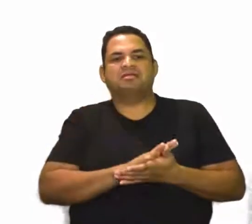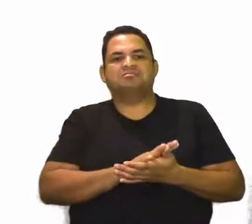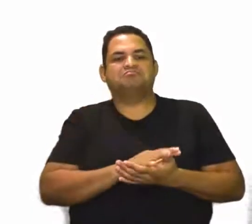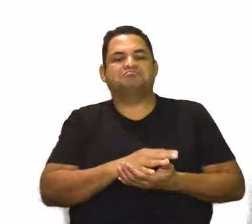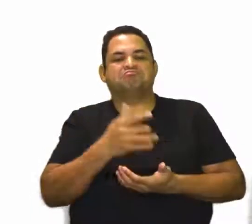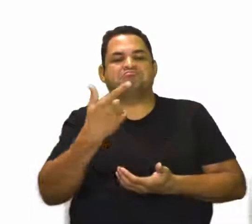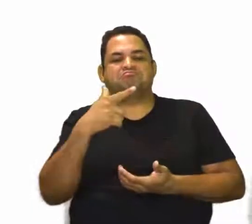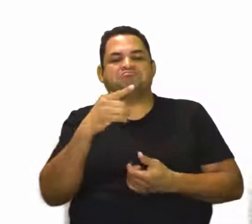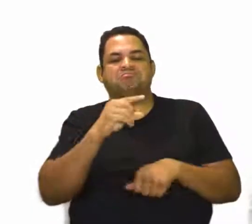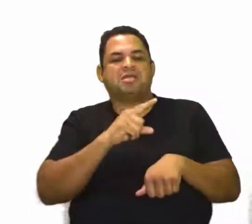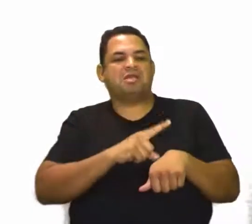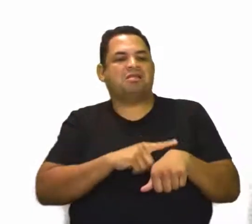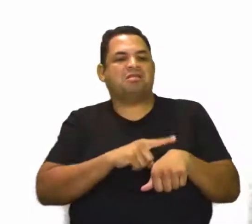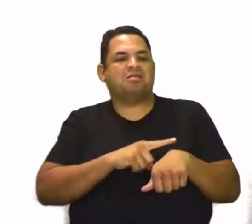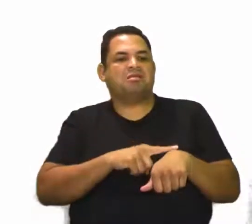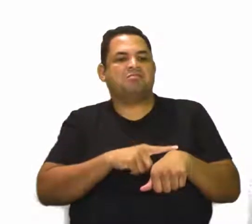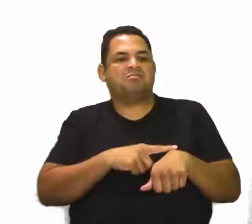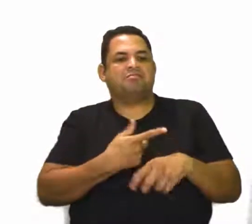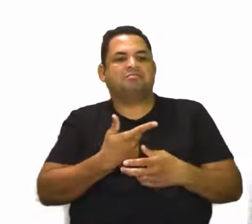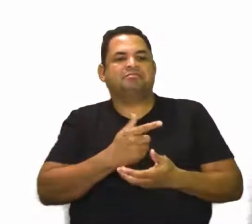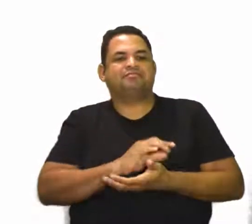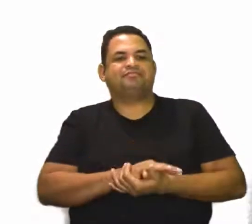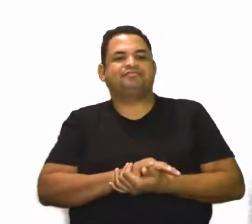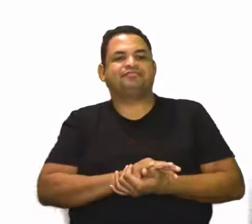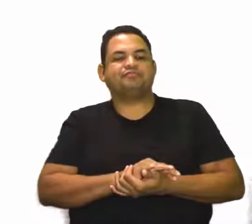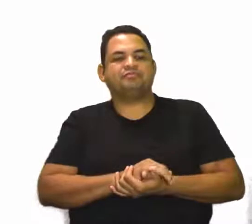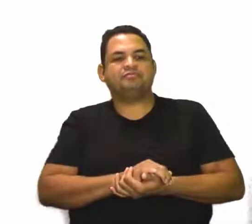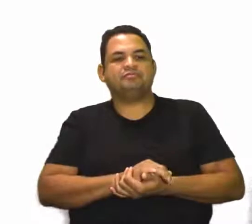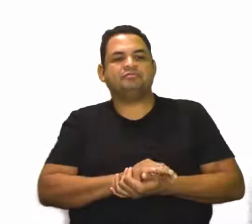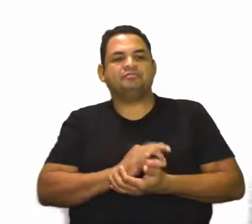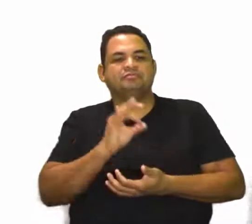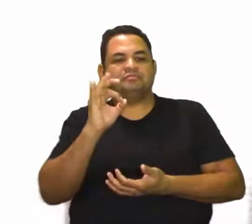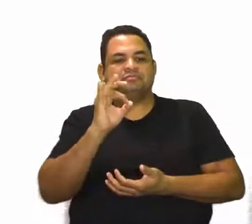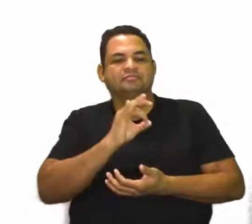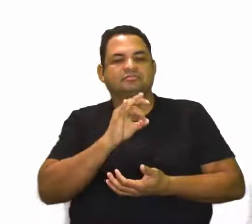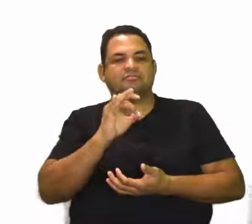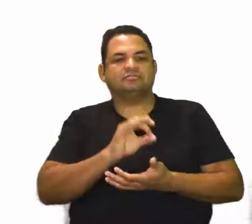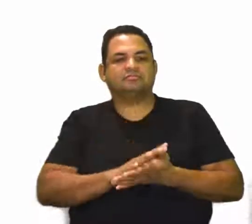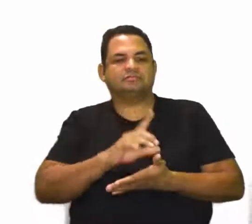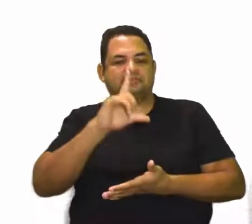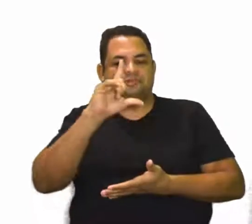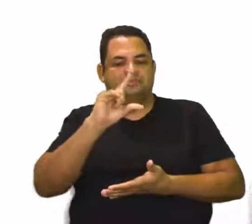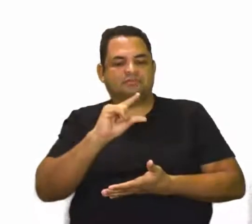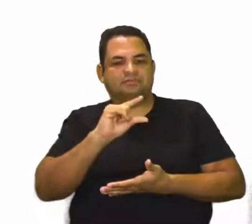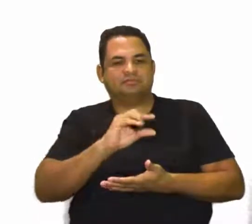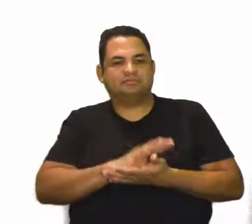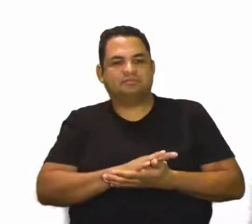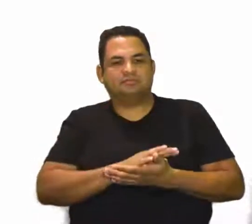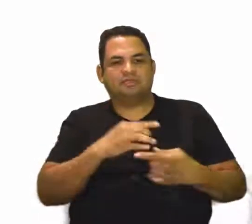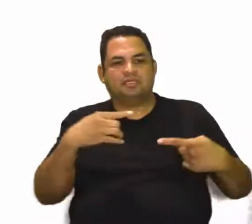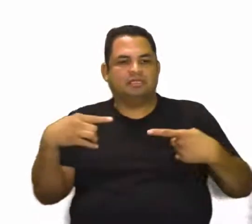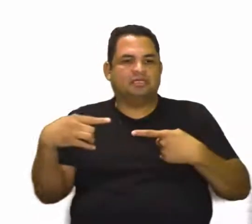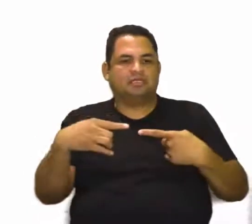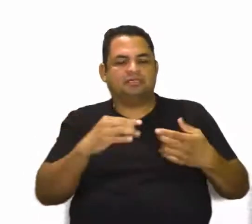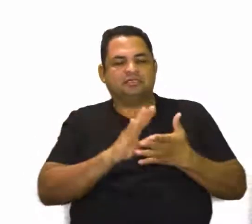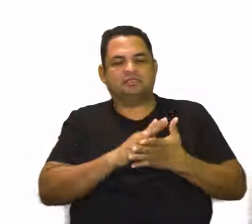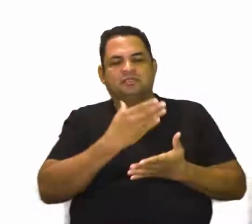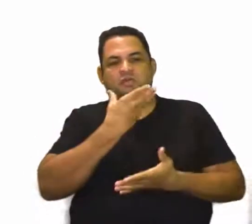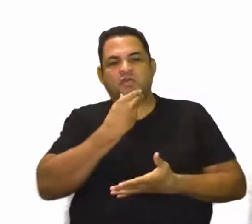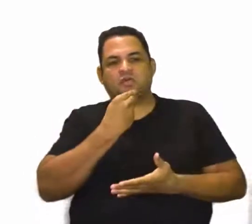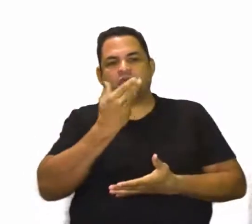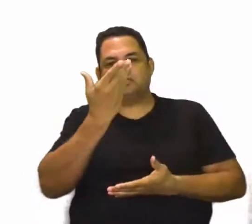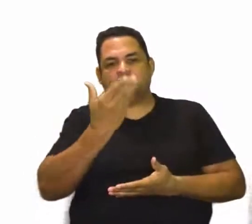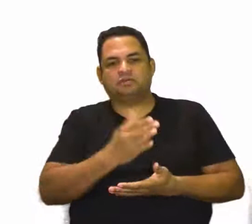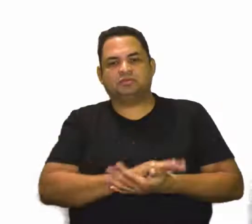né, é o problema. Só que o percentual das mulheres vai ser menor em relação aos homens, que são fatores que